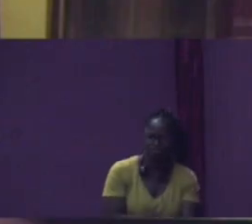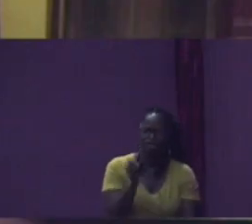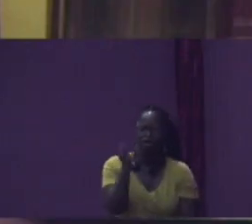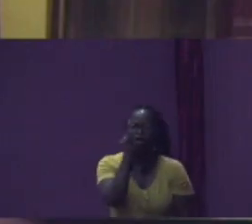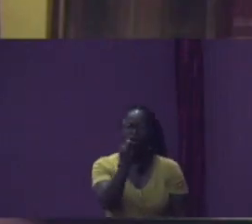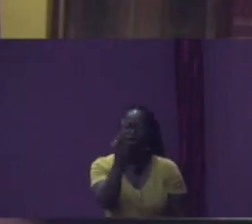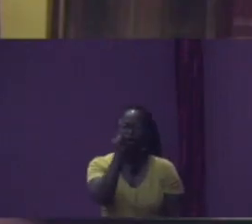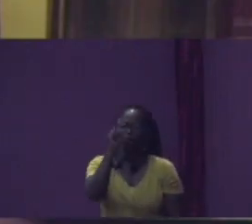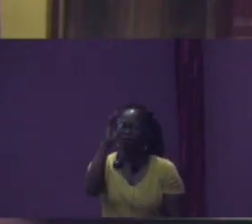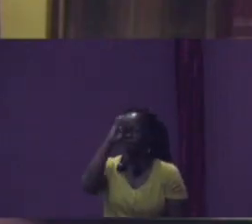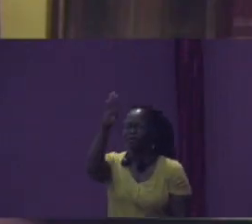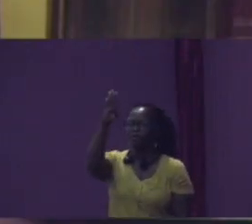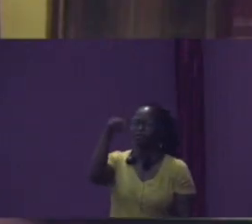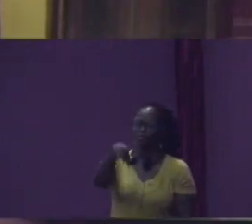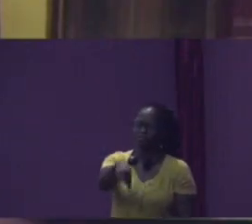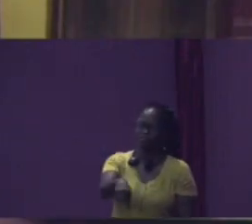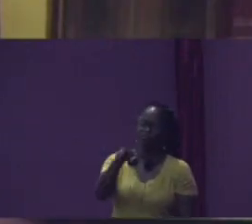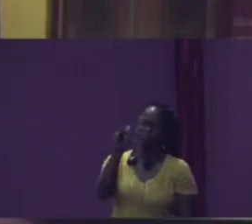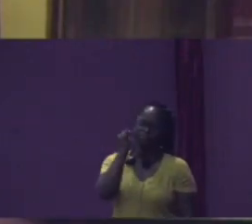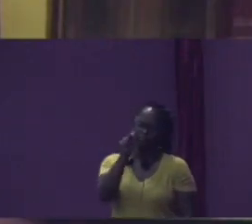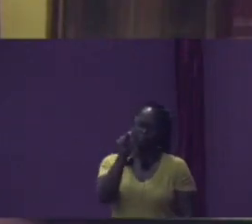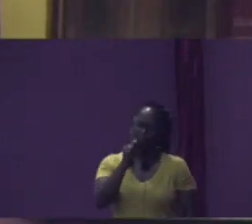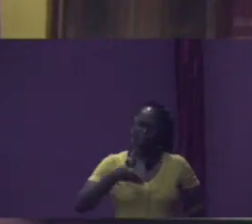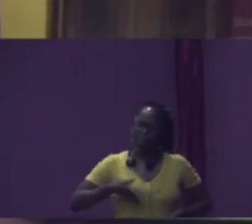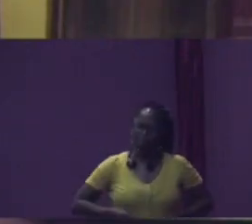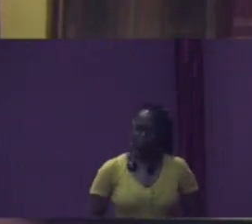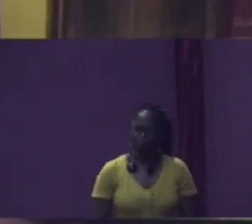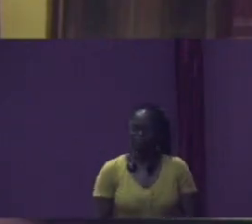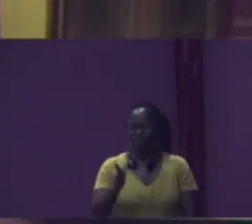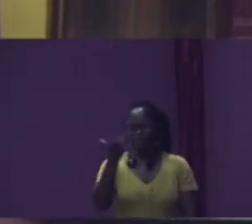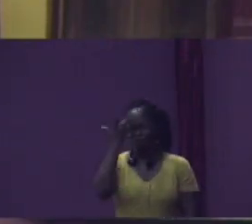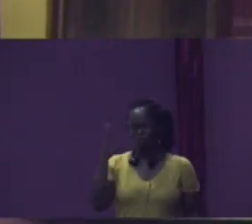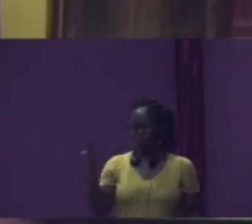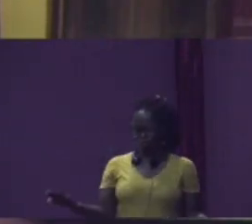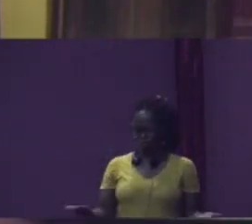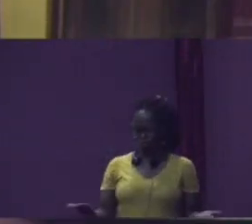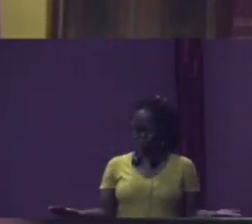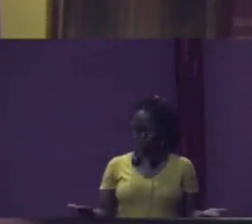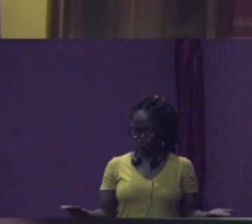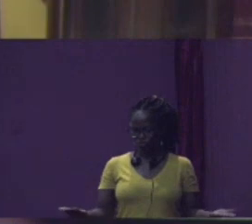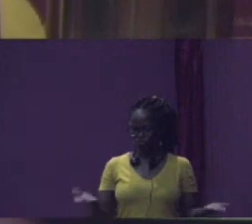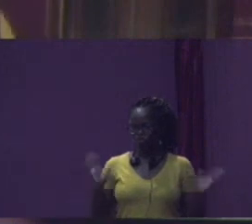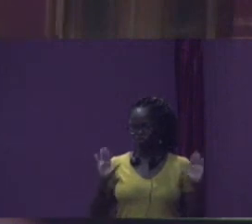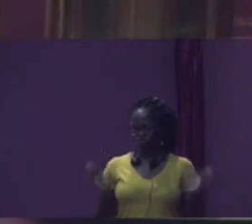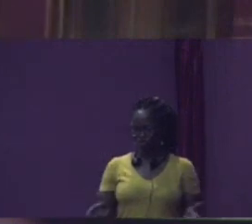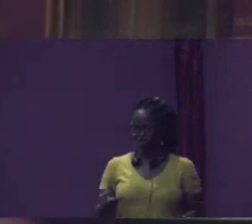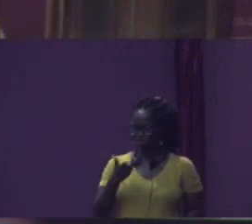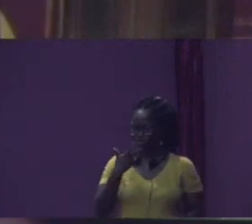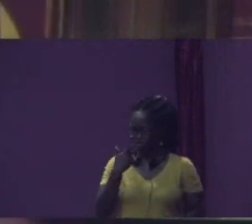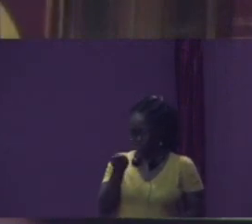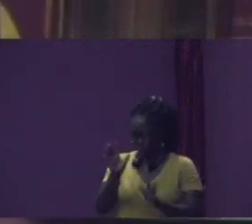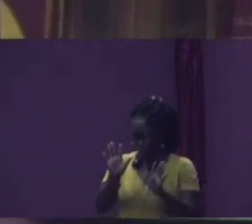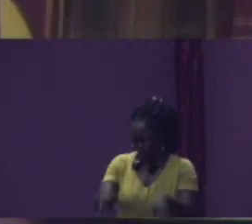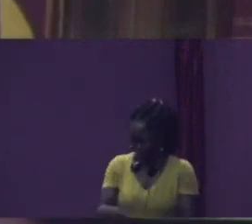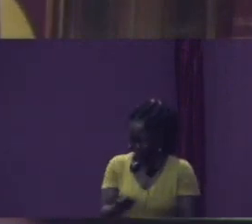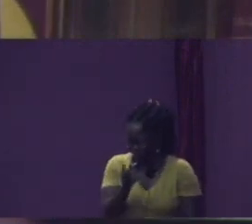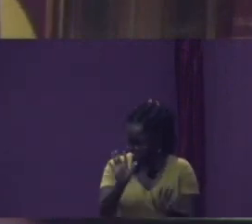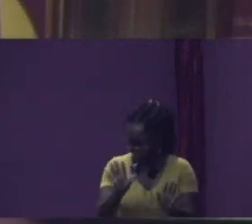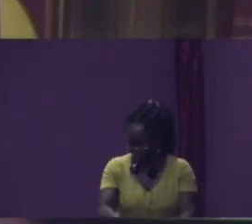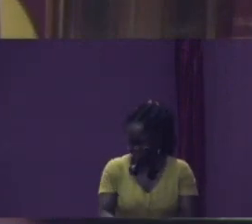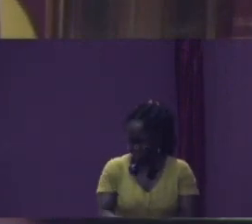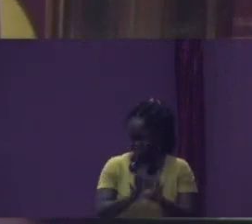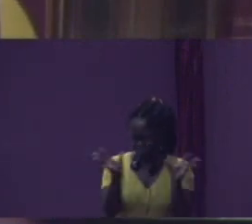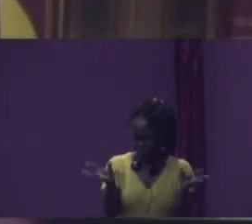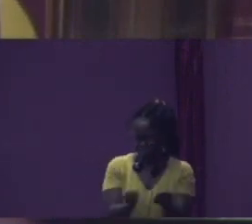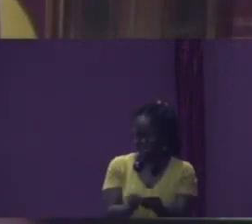nesse centro, né, do parto, né? Eu acho que hoje, já fazendo uma fala de fechamento, eu acho que hoje